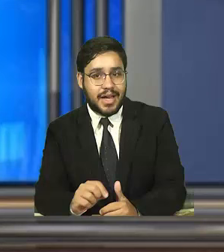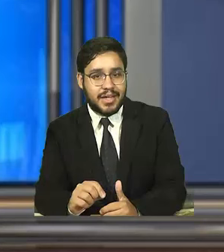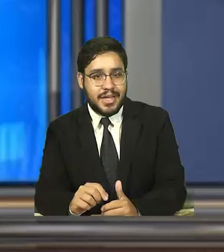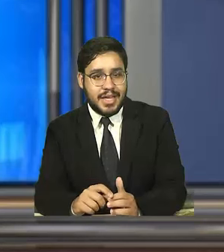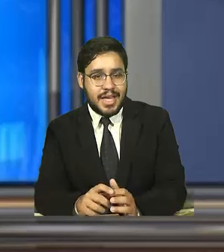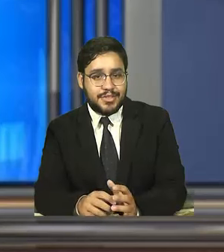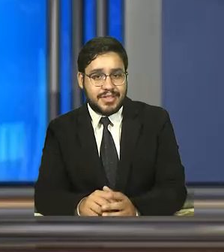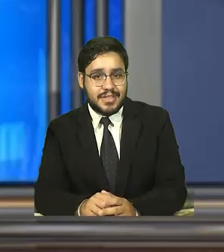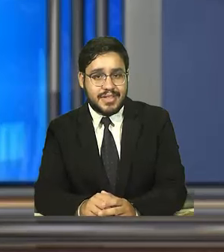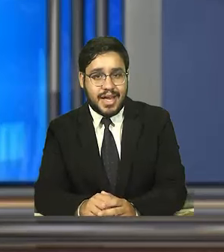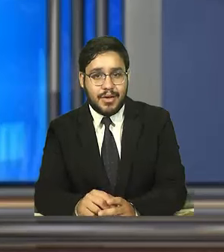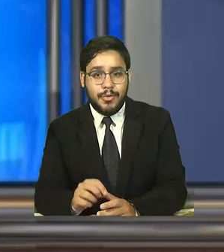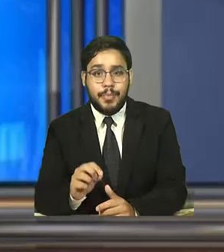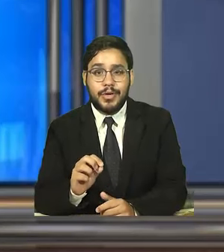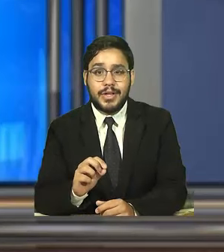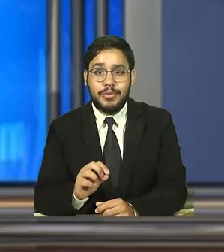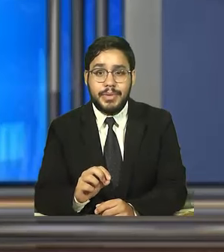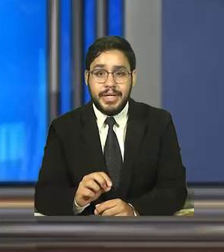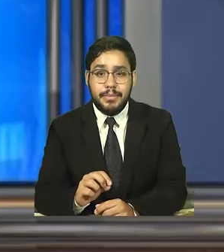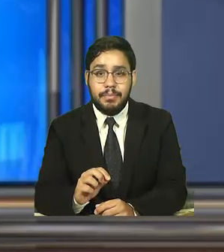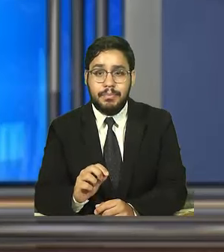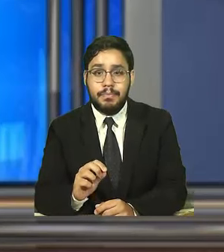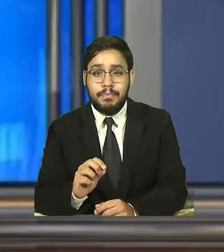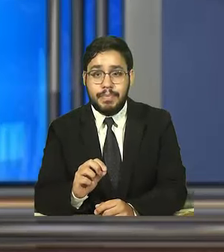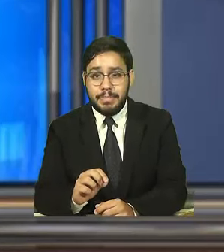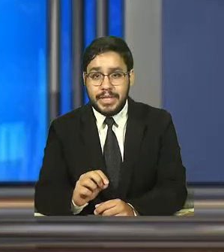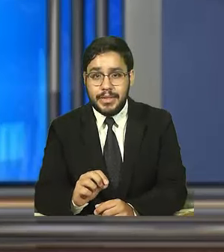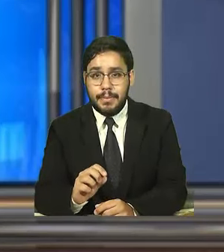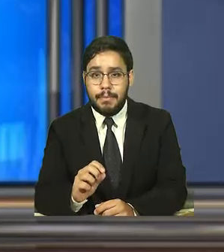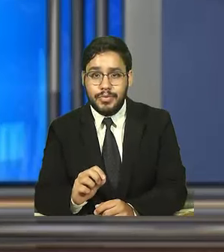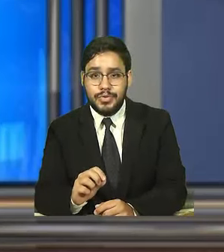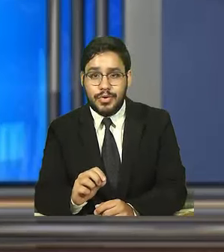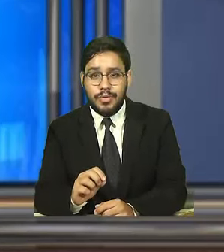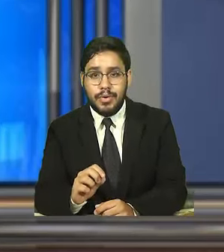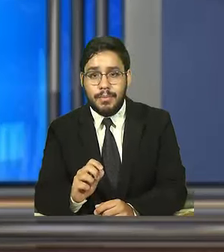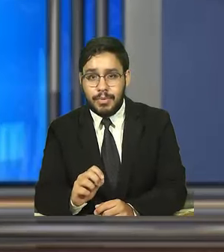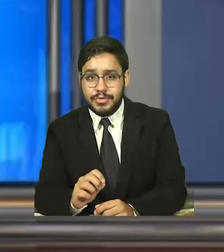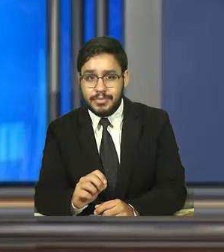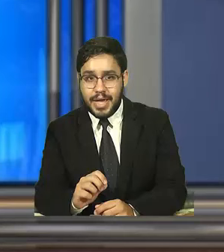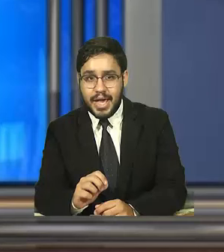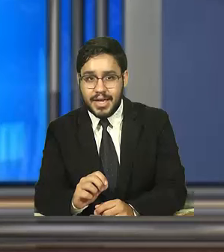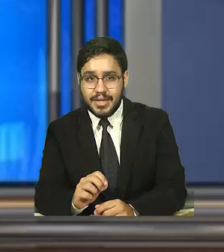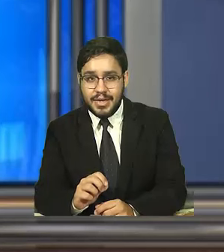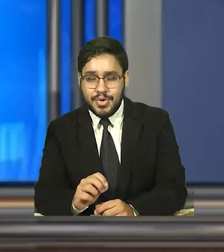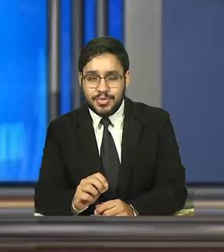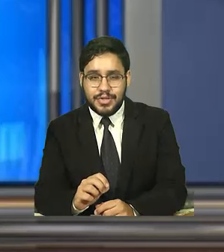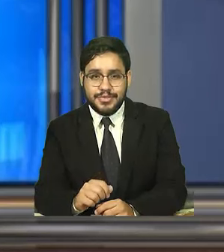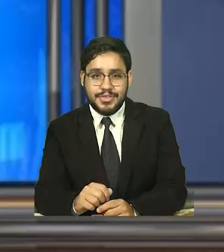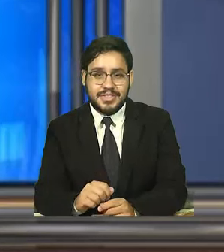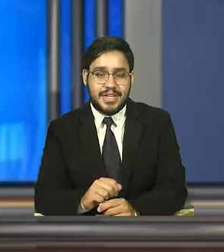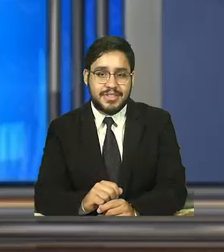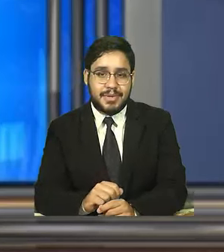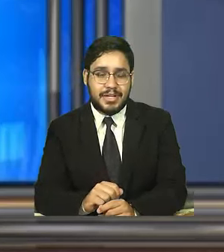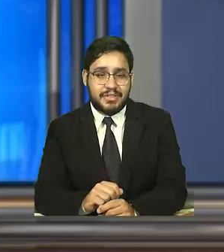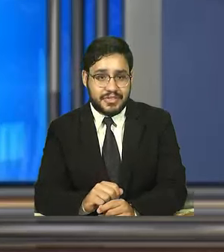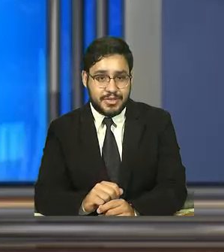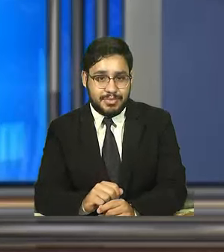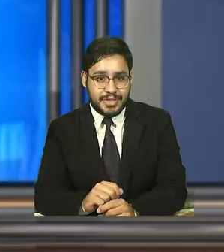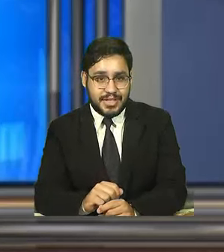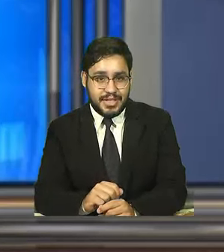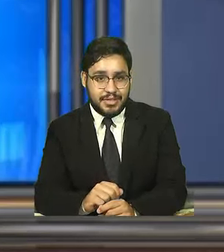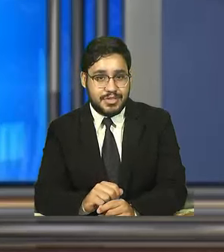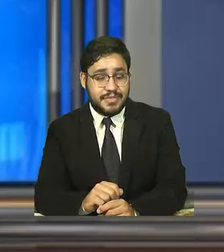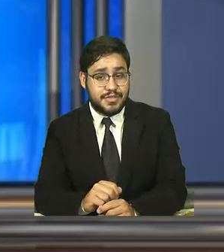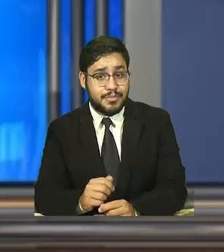impressionar é só acessar o Portal brin pbm.com.br o nosso noticiário semanal vai